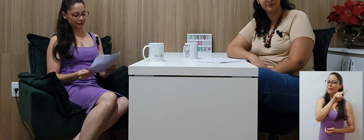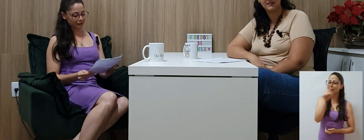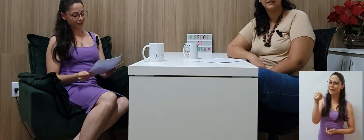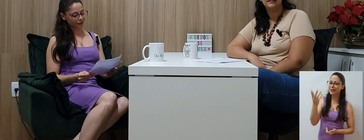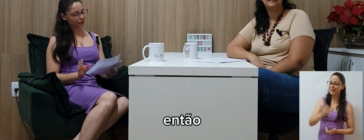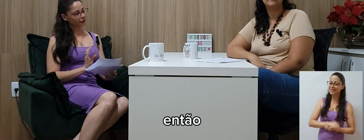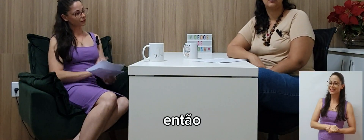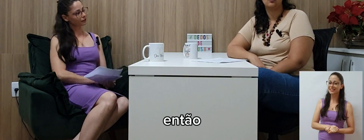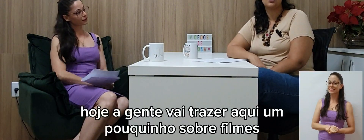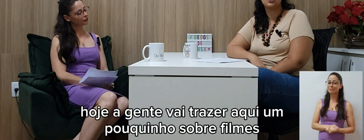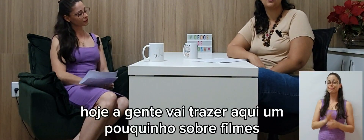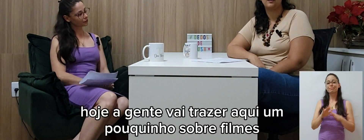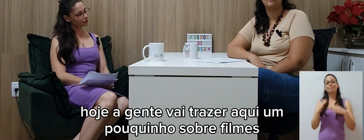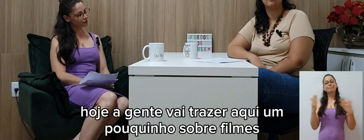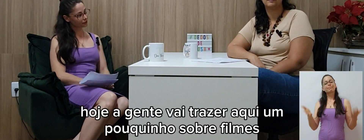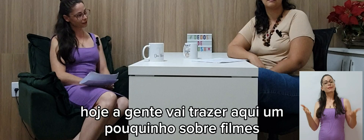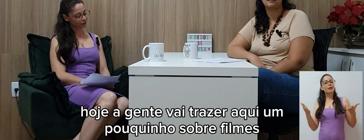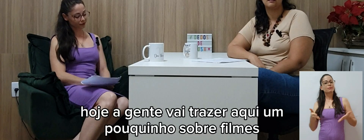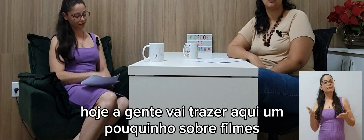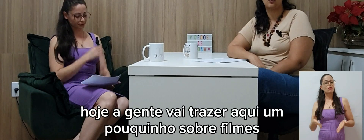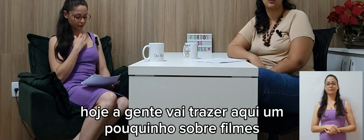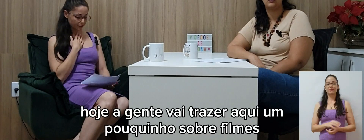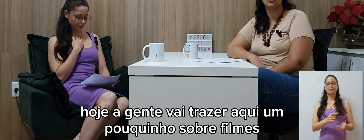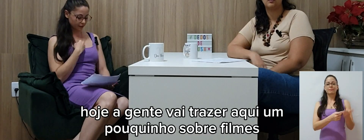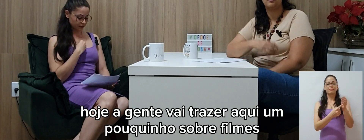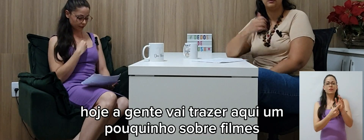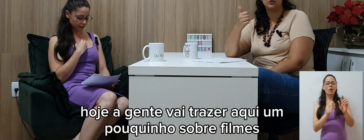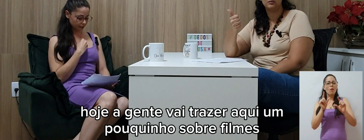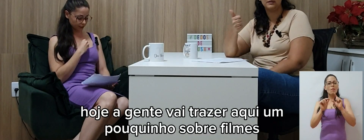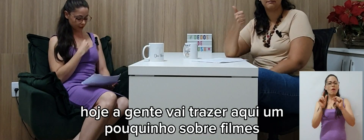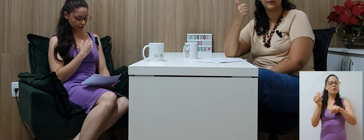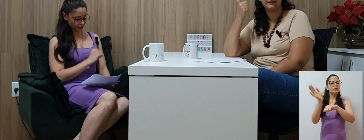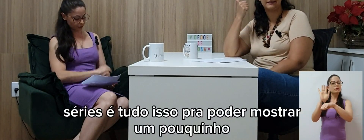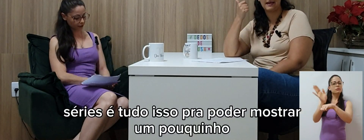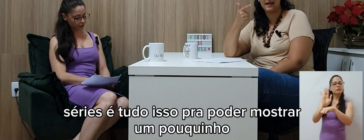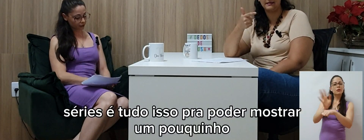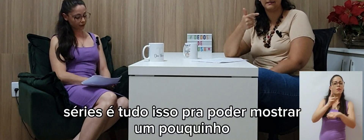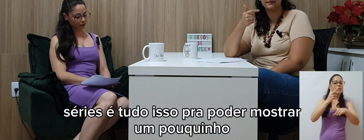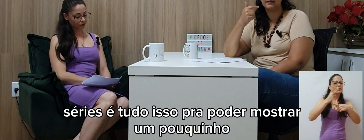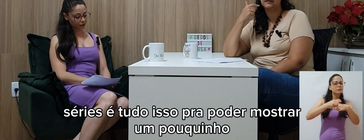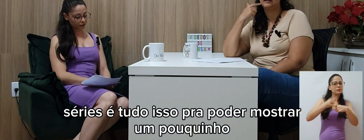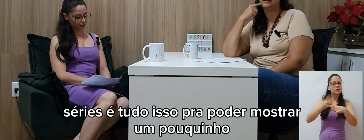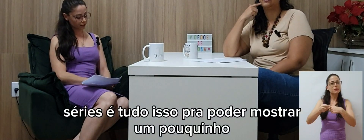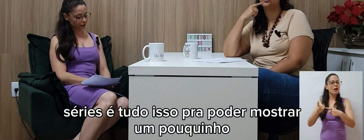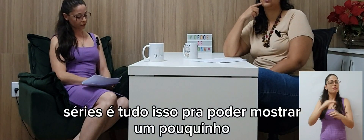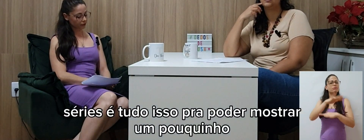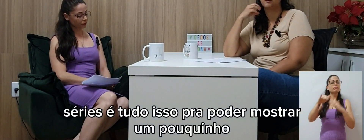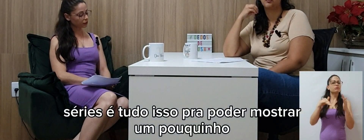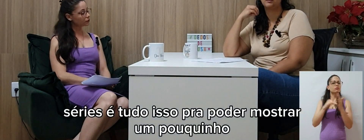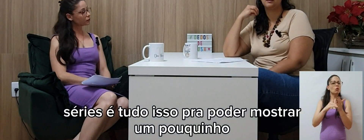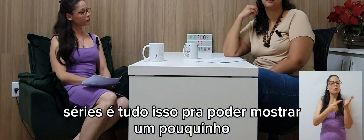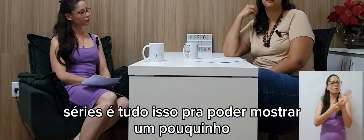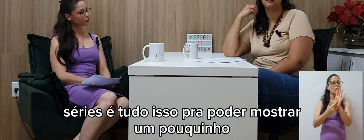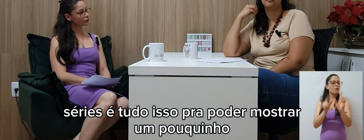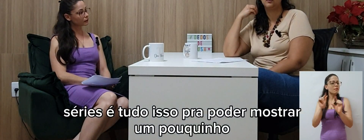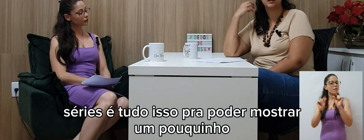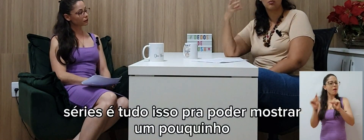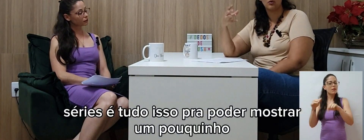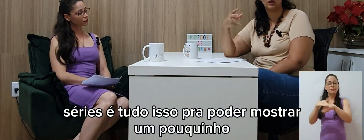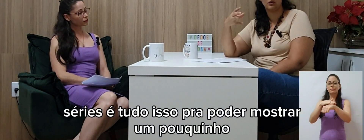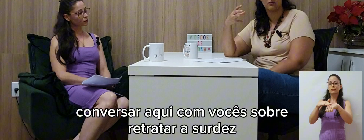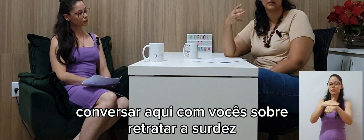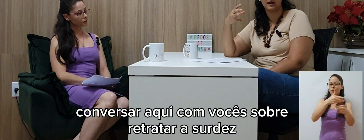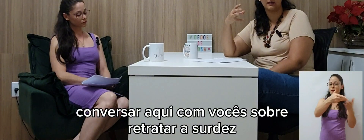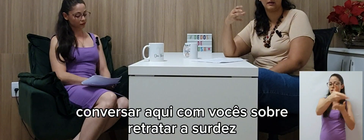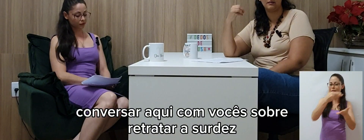bem? Então, hoje a gente vai trazer aqui um pouquinho sobre filmes, séries, tudo isso para poder mostrar